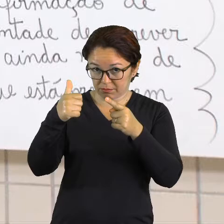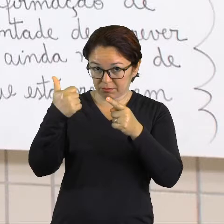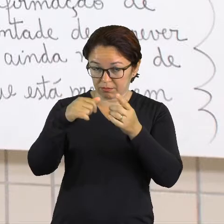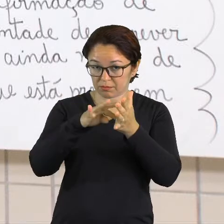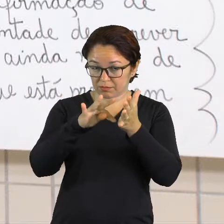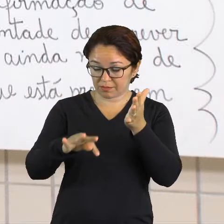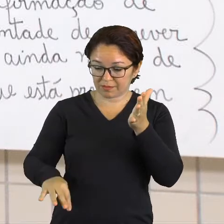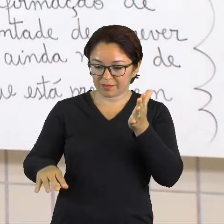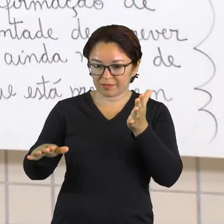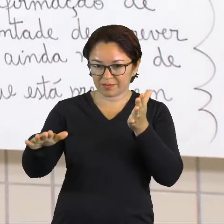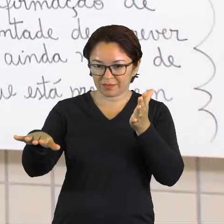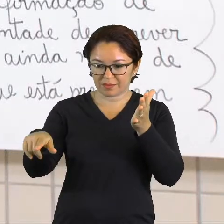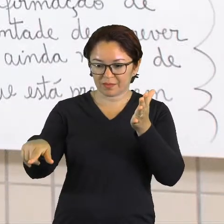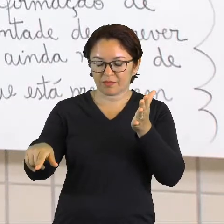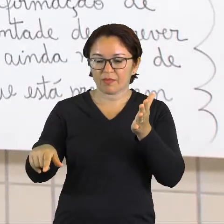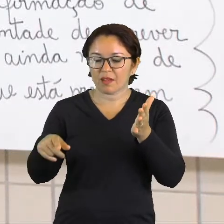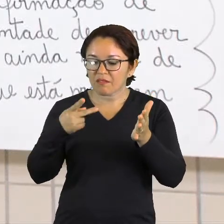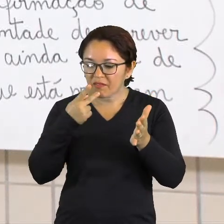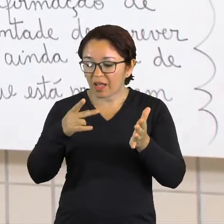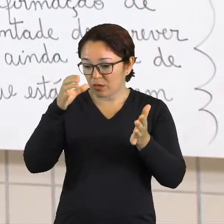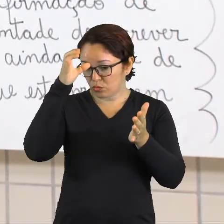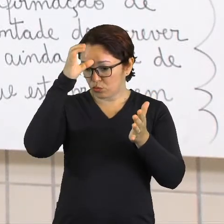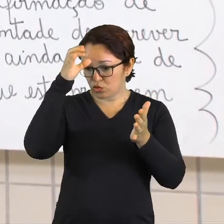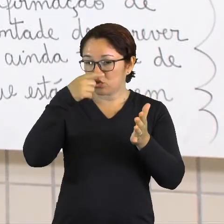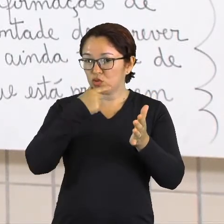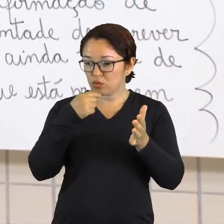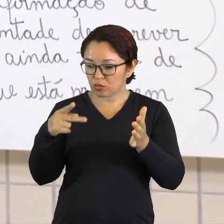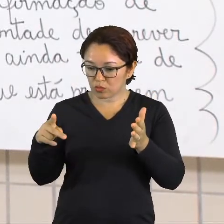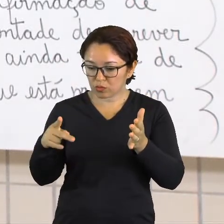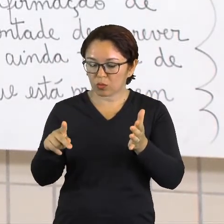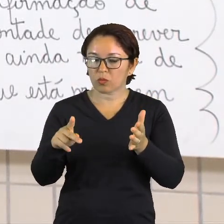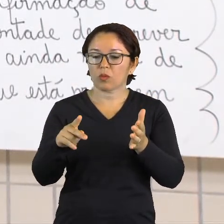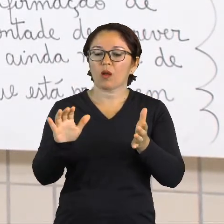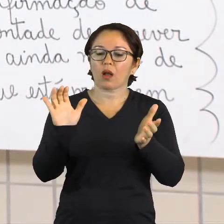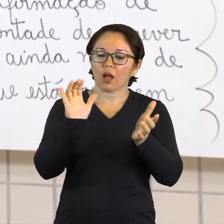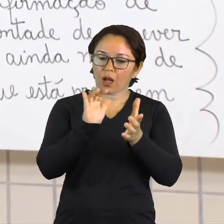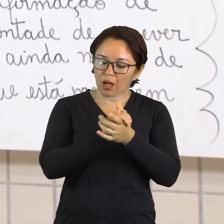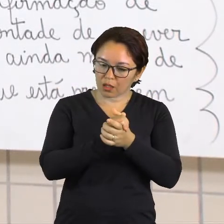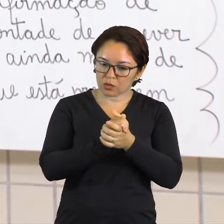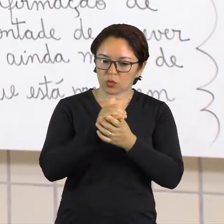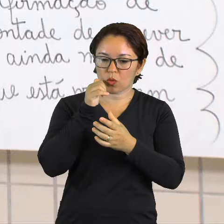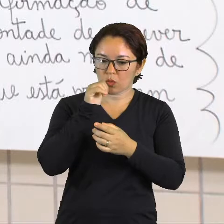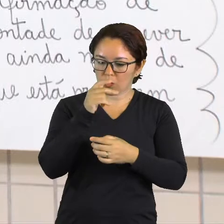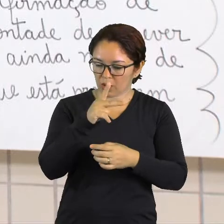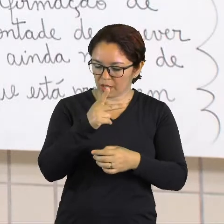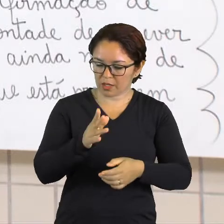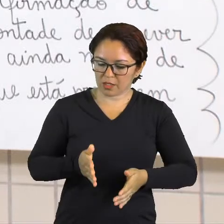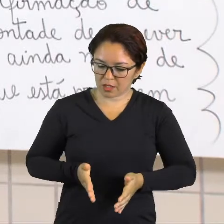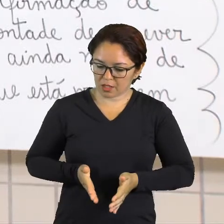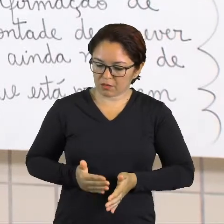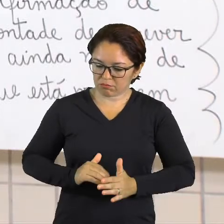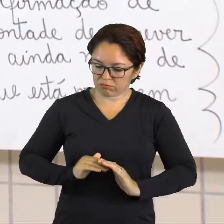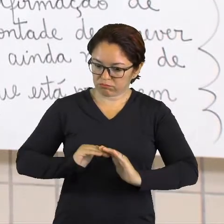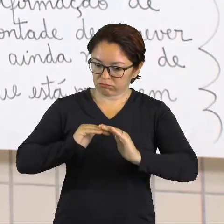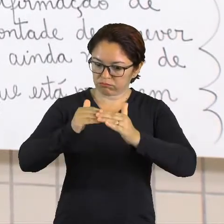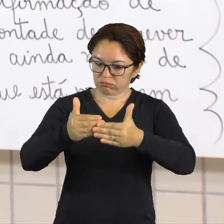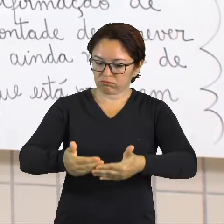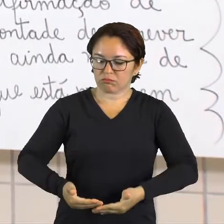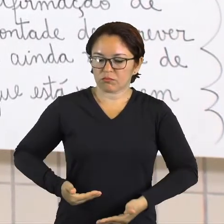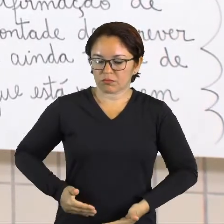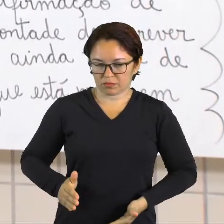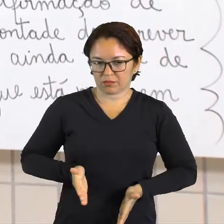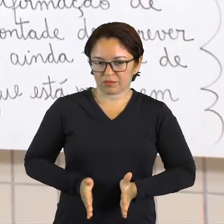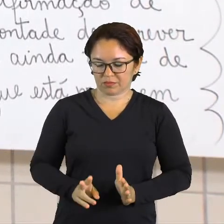fato do tio não ser mais solteiro, que casou, está esperando um priminho. E aí ela acha engraçado, bem no final que tem